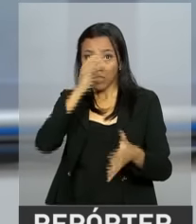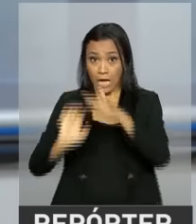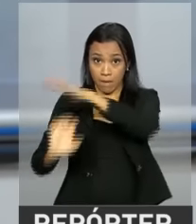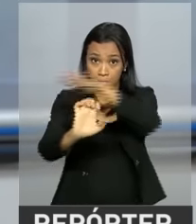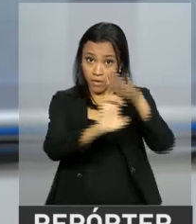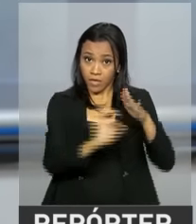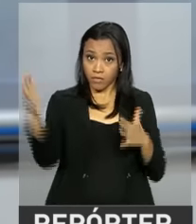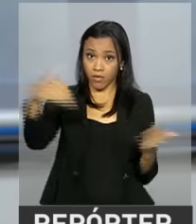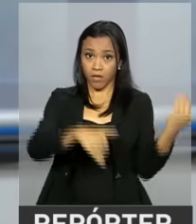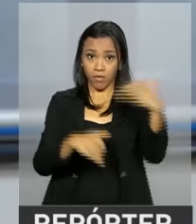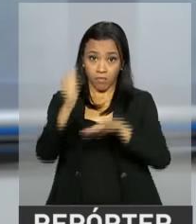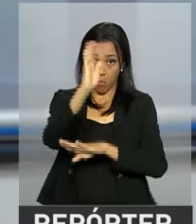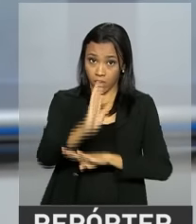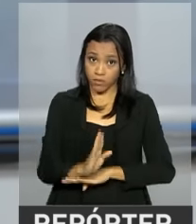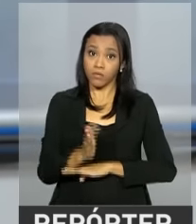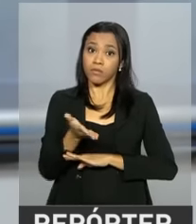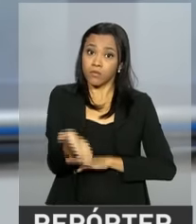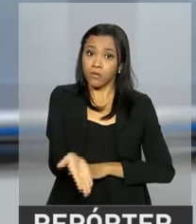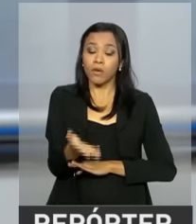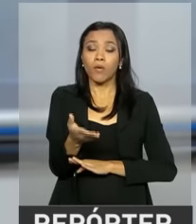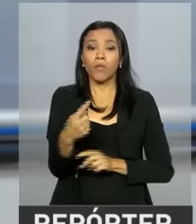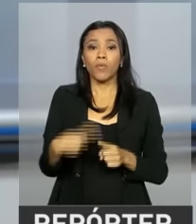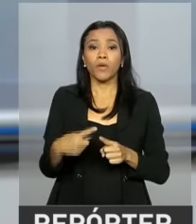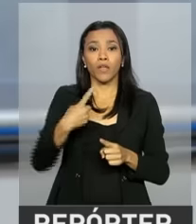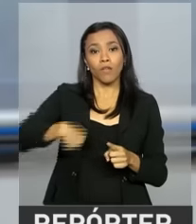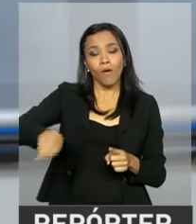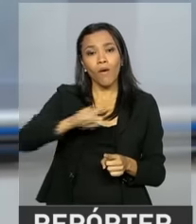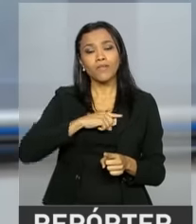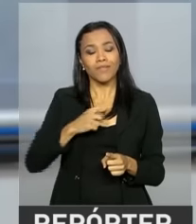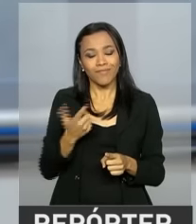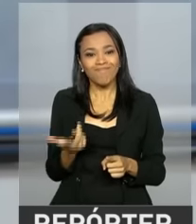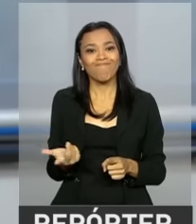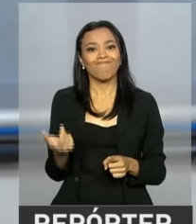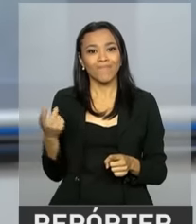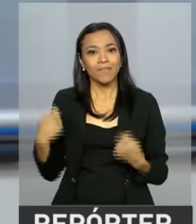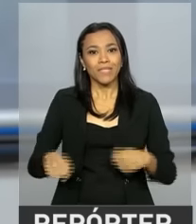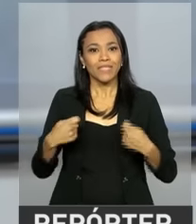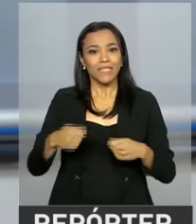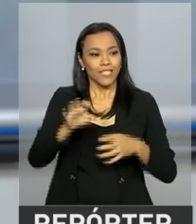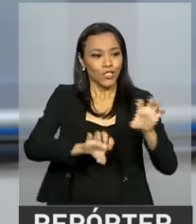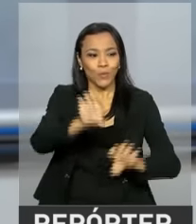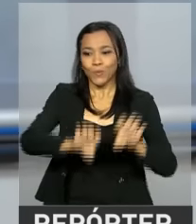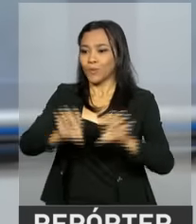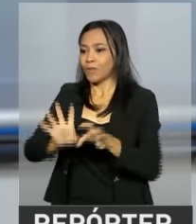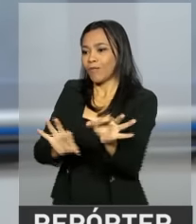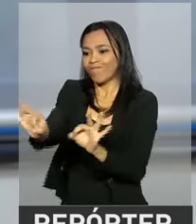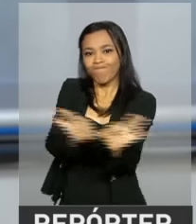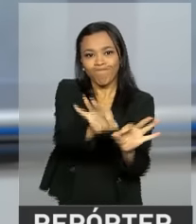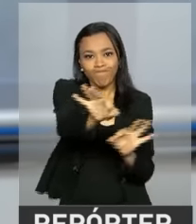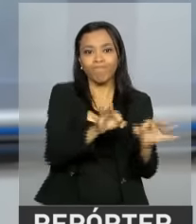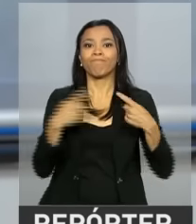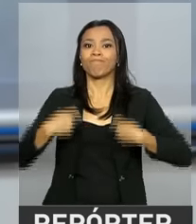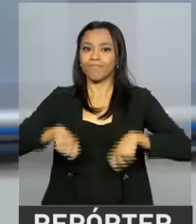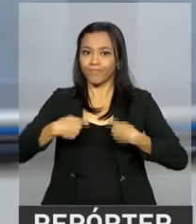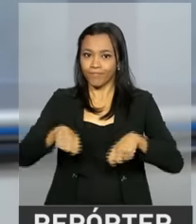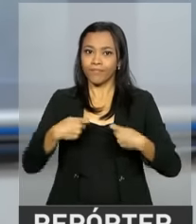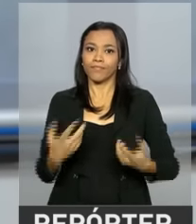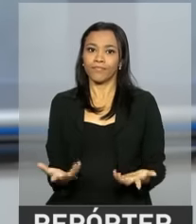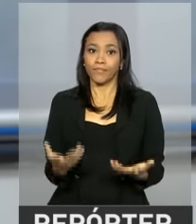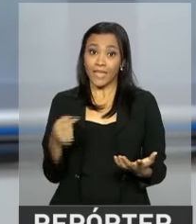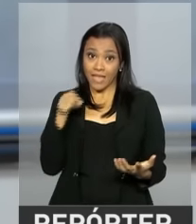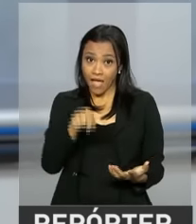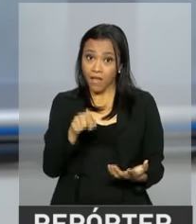somos um país em que eh Há Uma demanda de infraestrutura imensa e essa